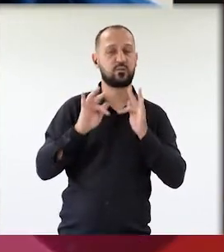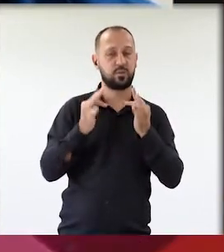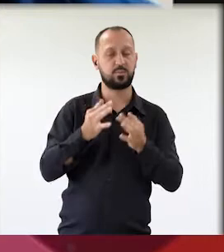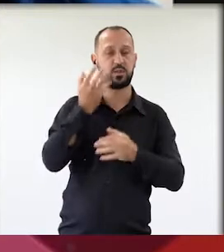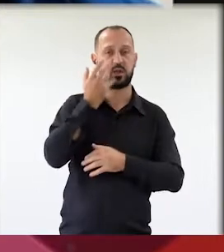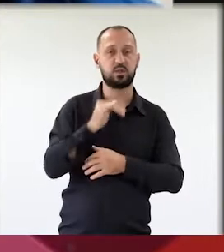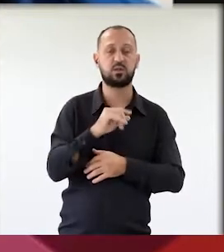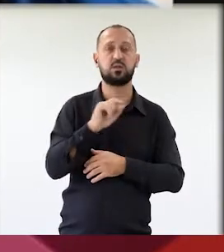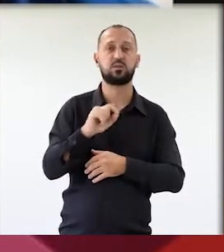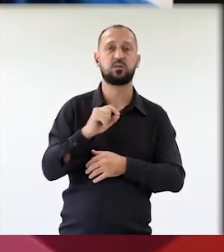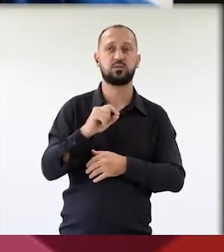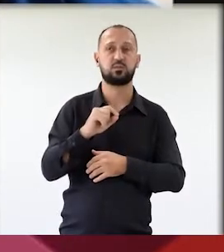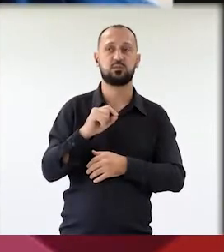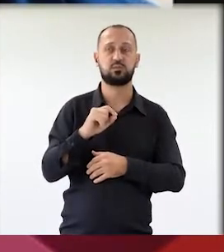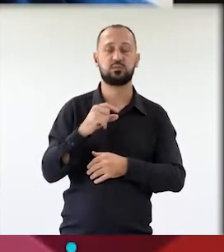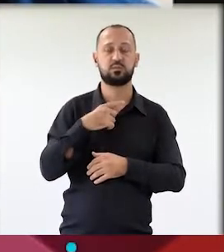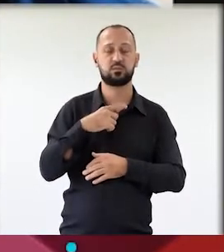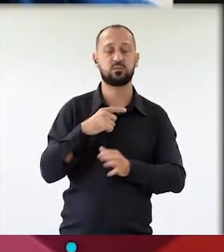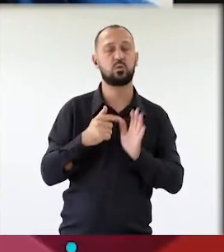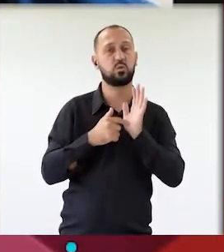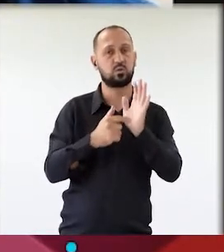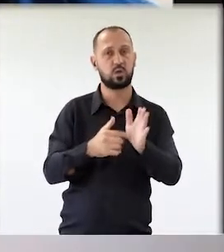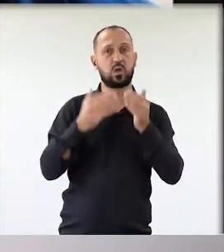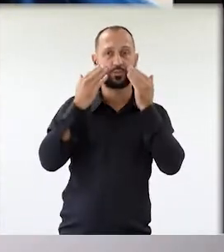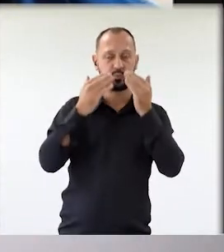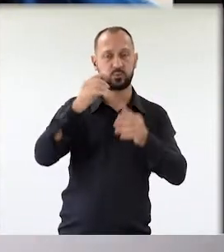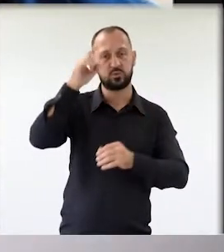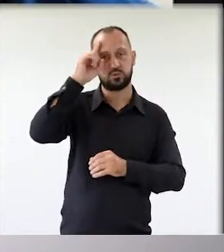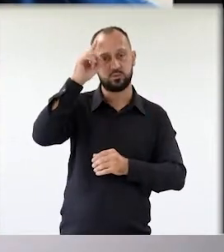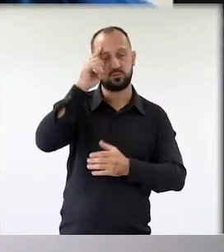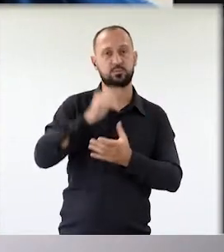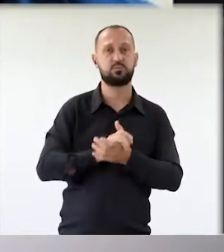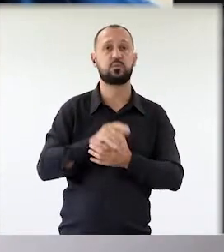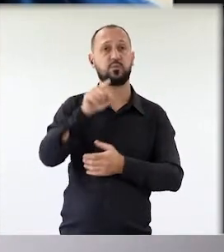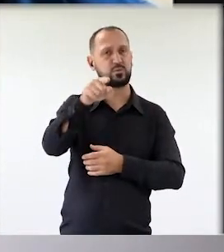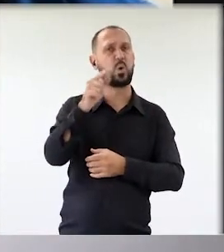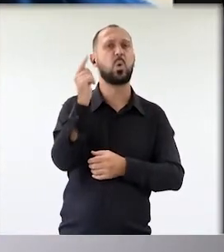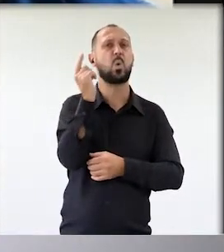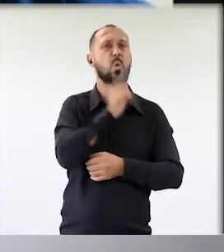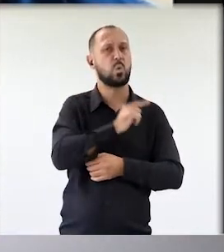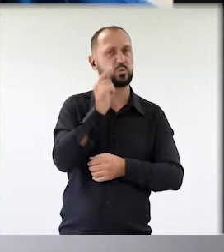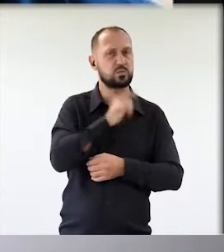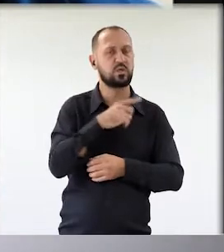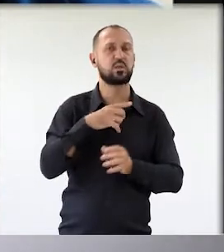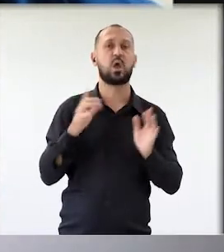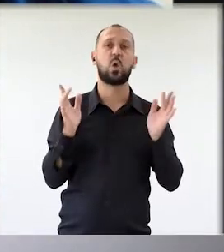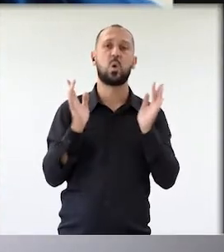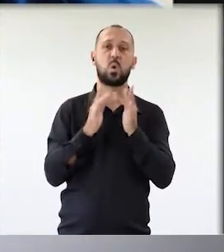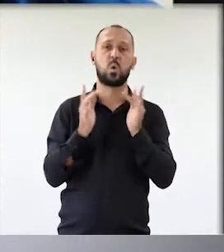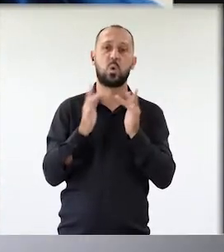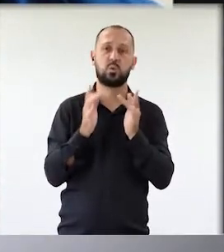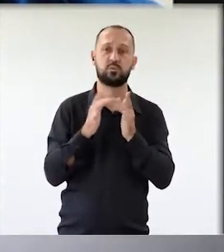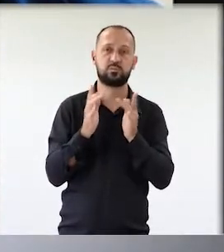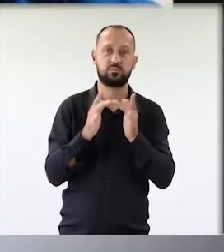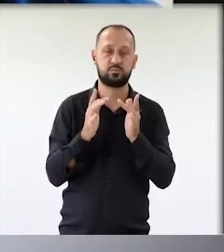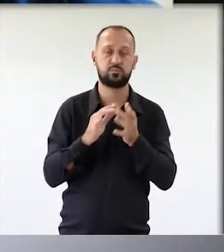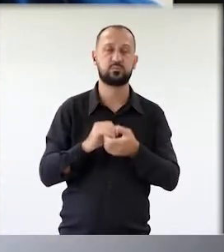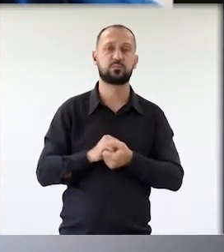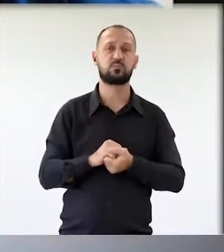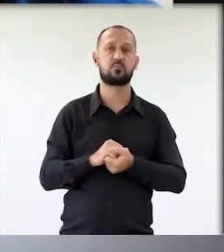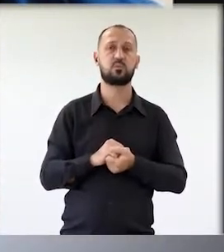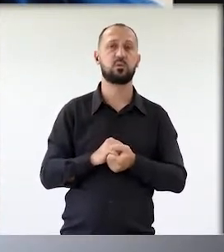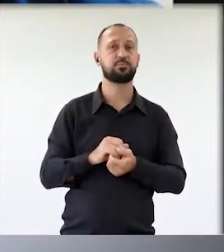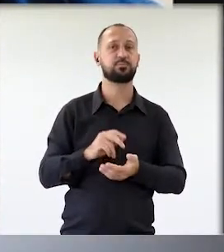dessas famílias e dessas crianças aí que são tão expostas diariamente, né. E vocês conseguem ter